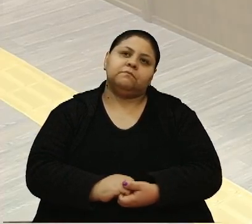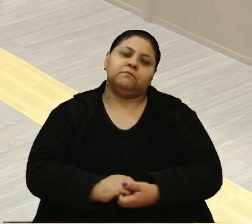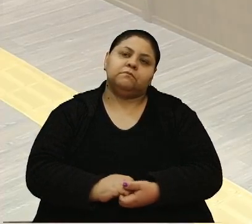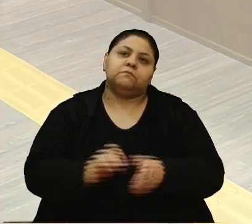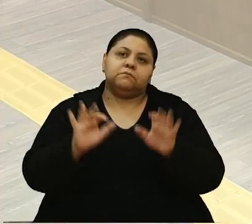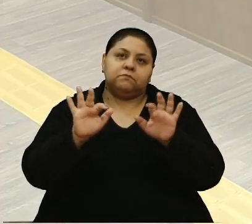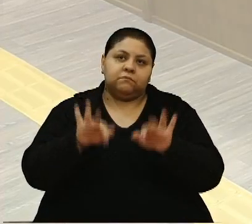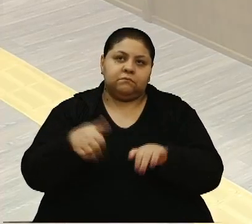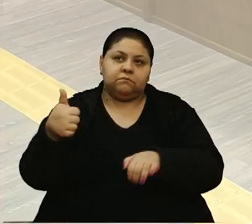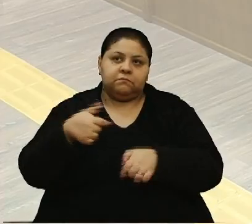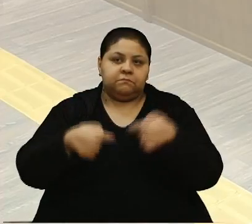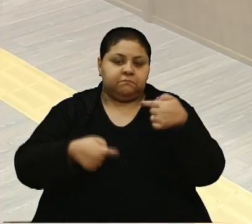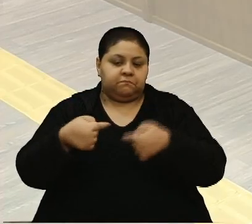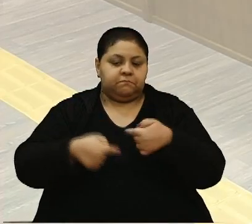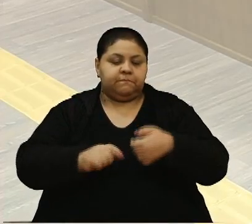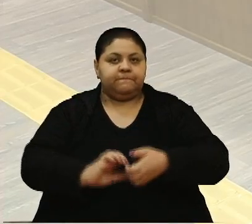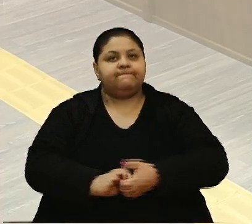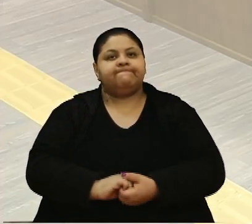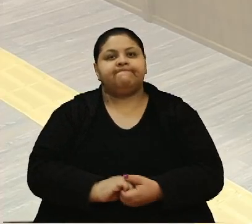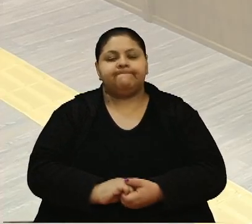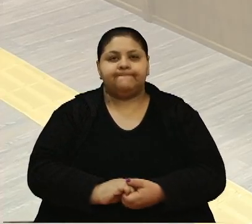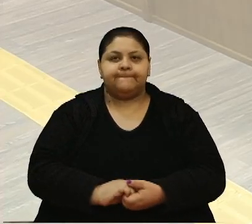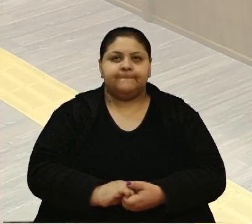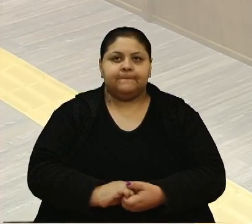Encerrada a primeira discussão.